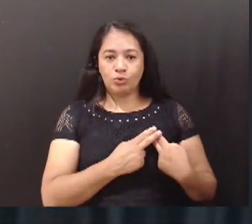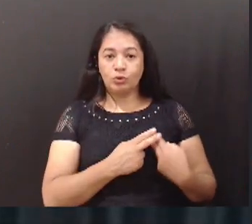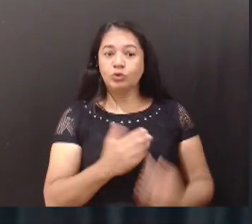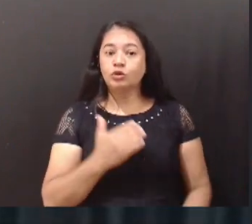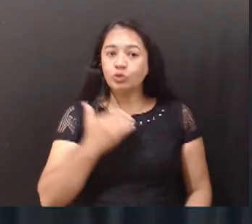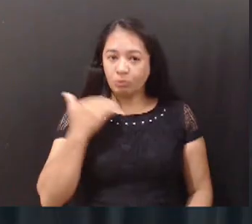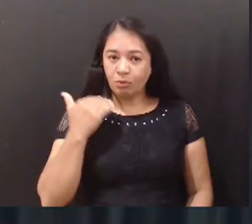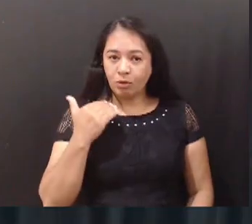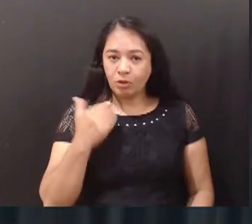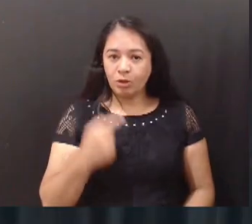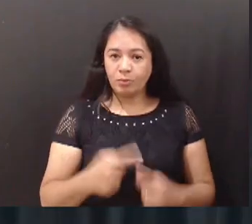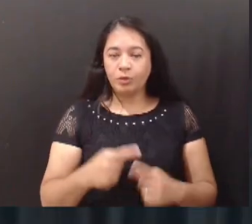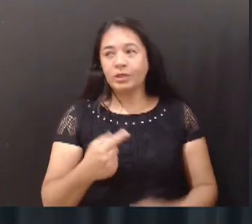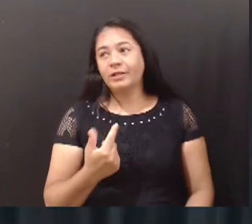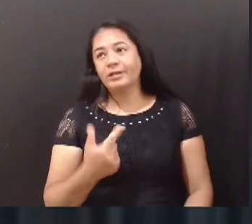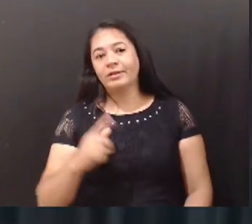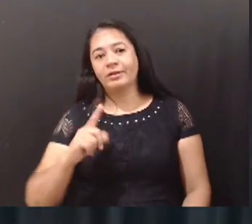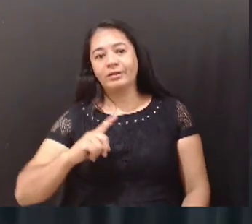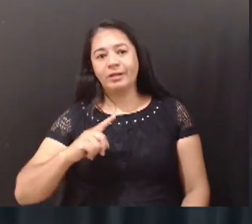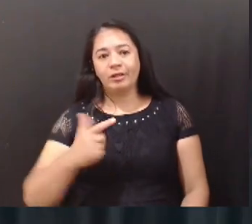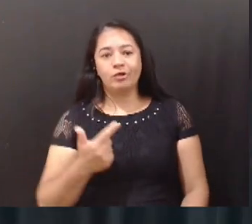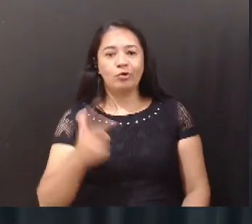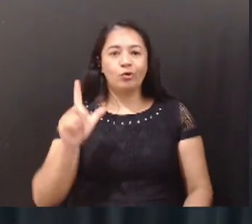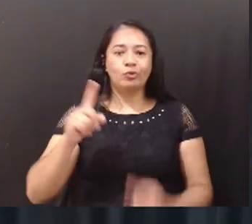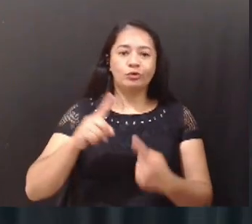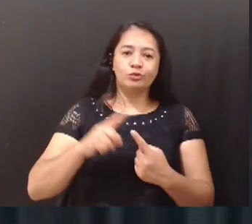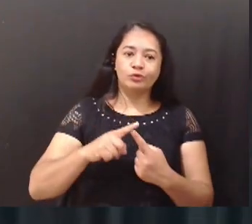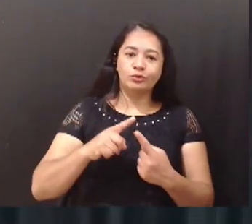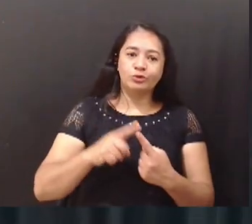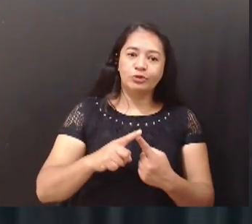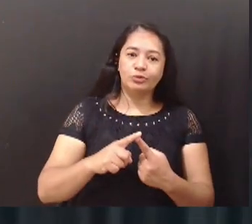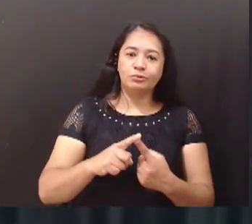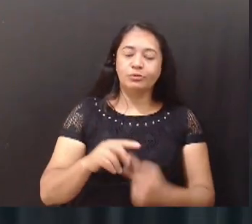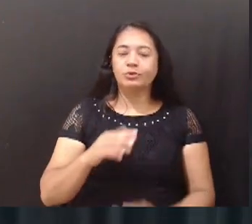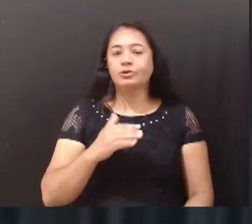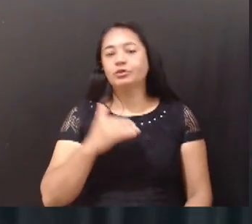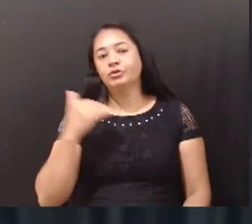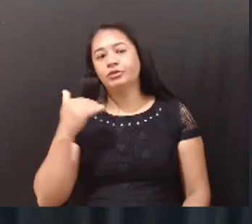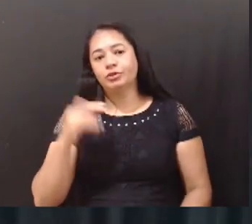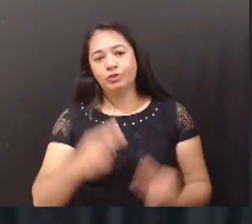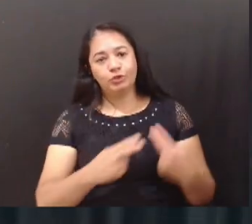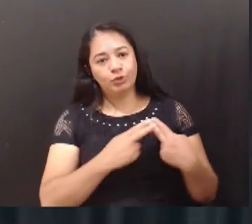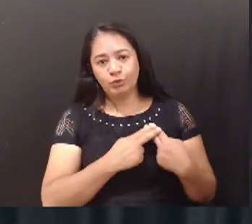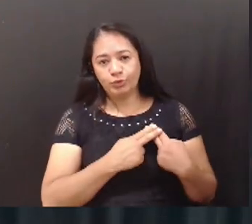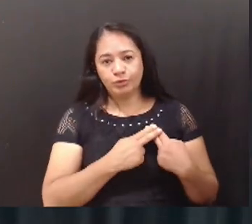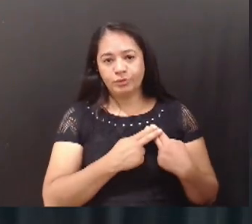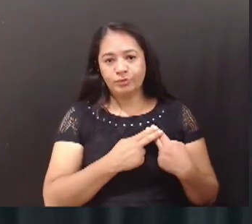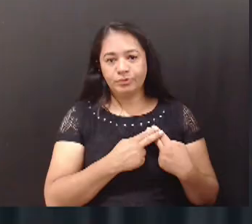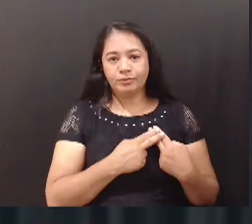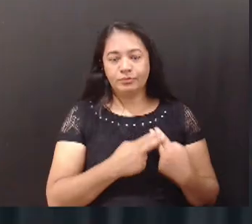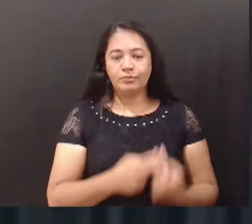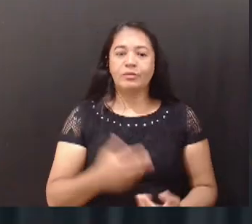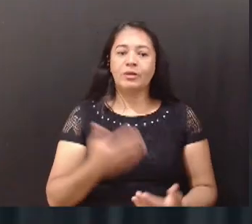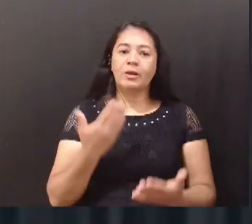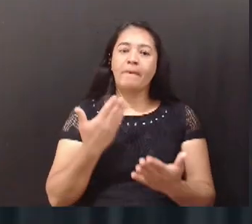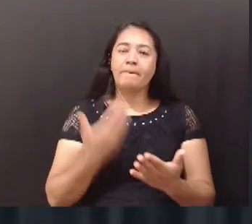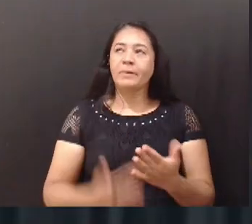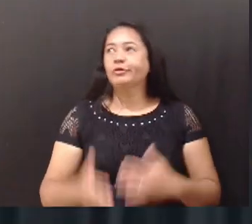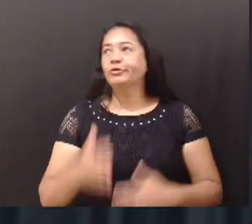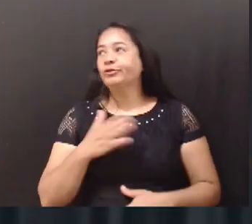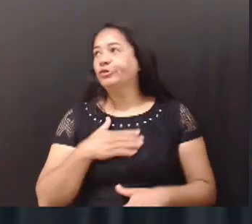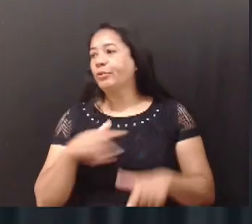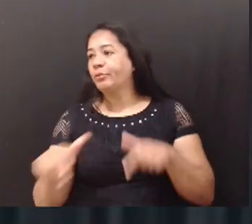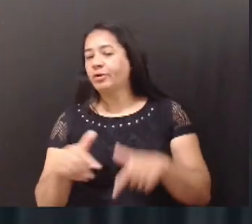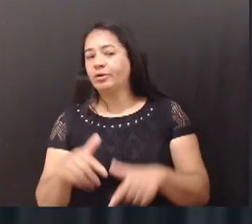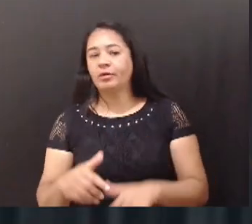tem outros lutos. Sim, vários tipos perda de luto. pet, luto de perdi meu emprego, minha esposa me